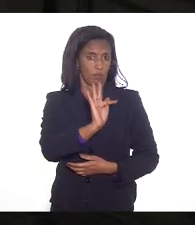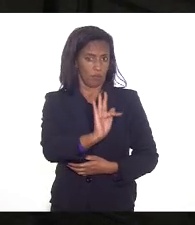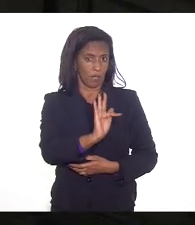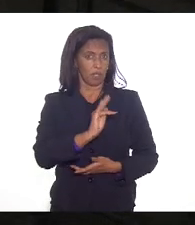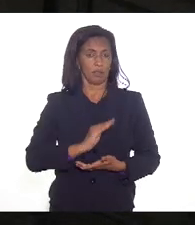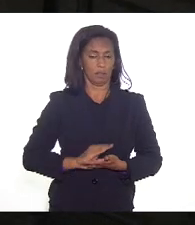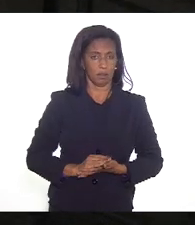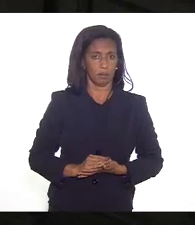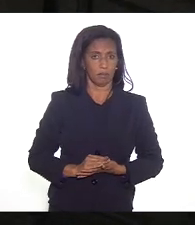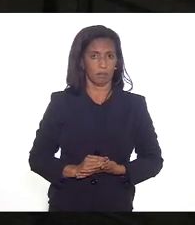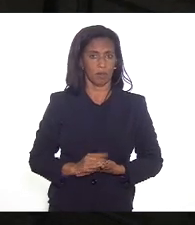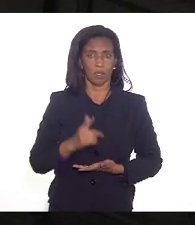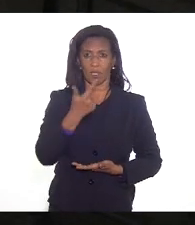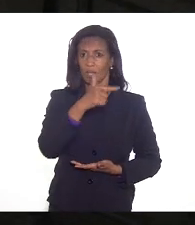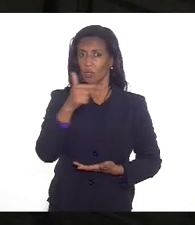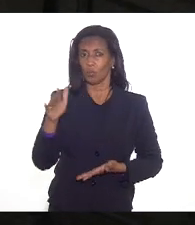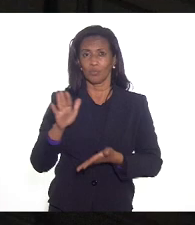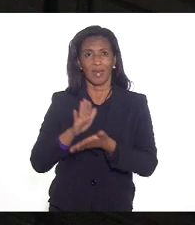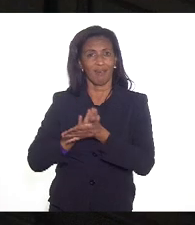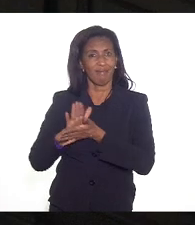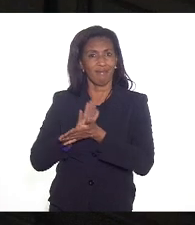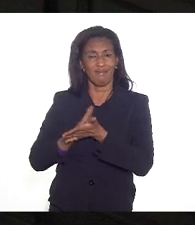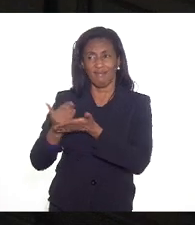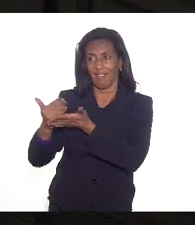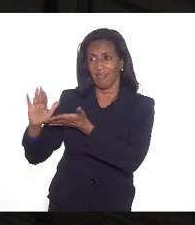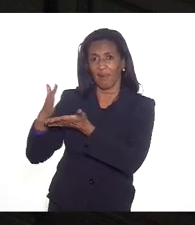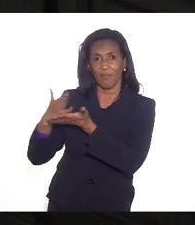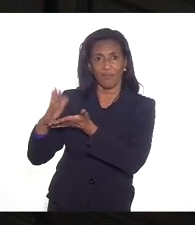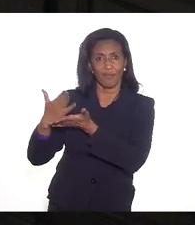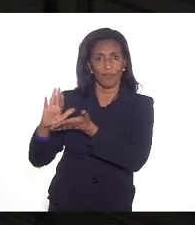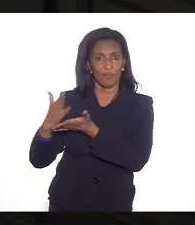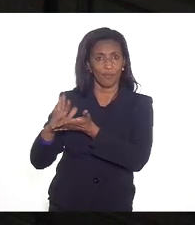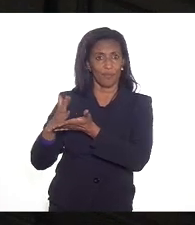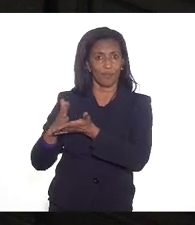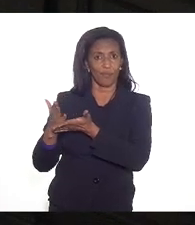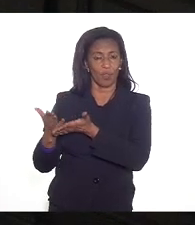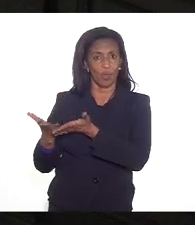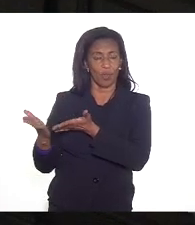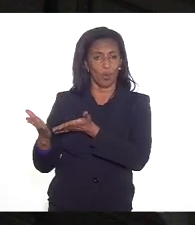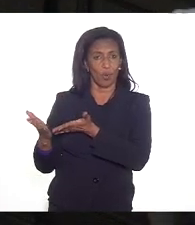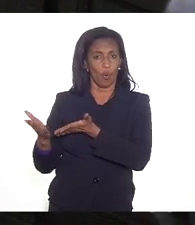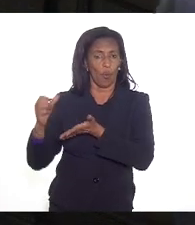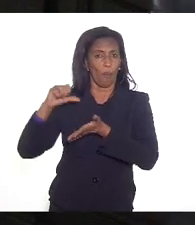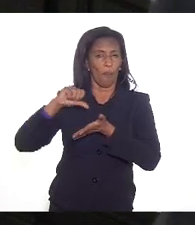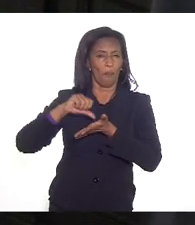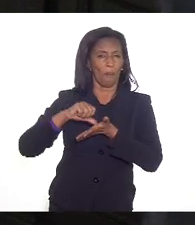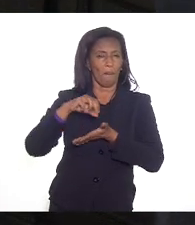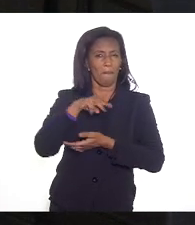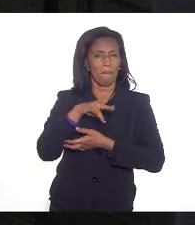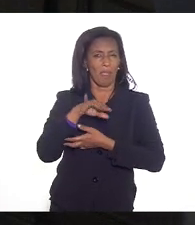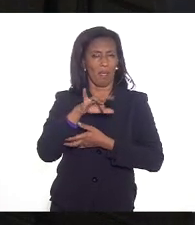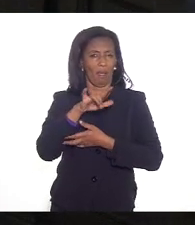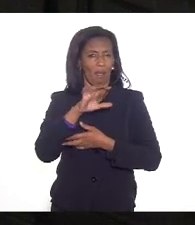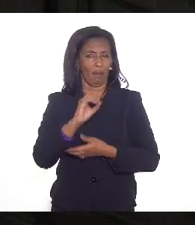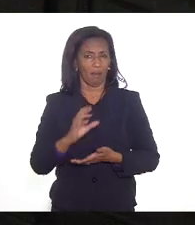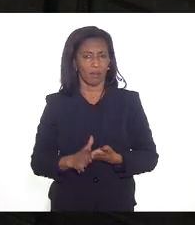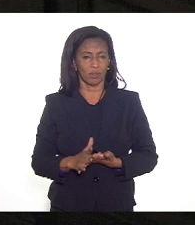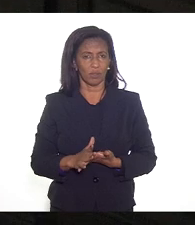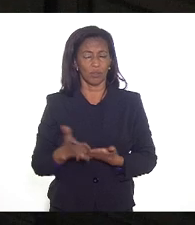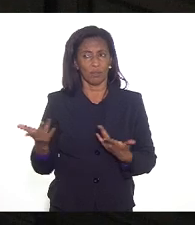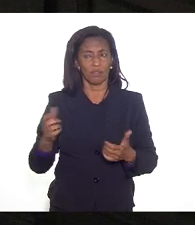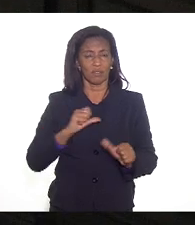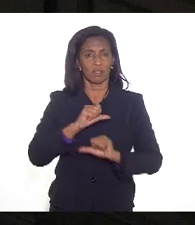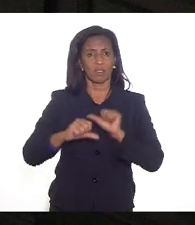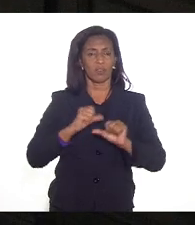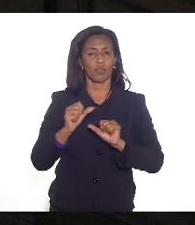Fluminense que não tem nada a ver com Polo metalmecânico do bom ver